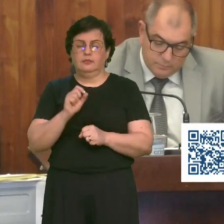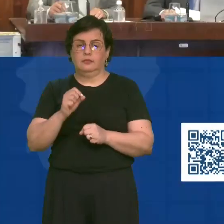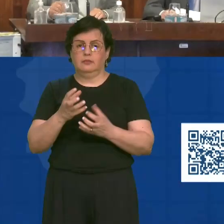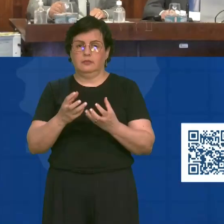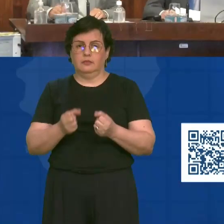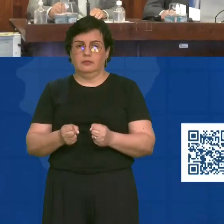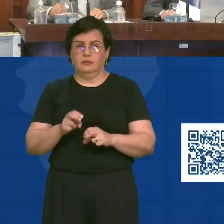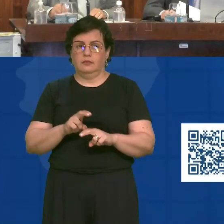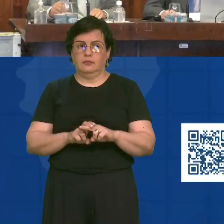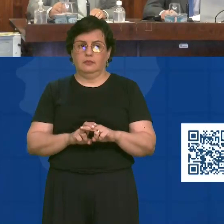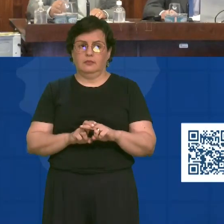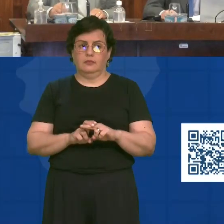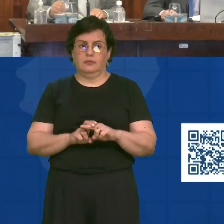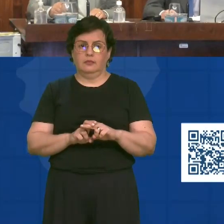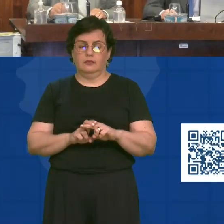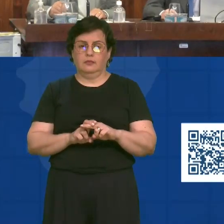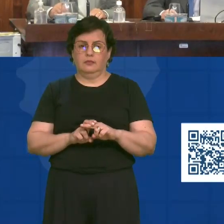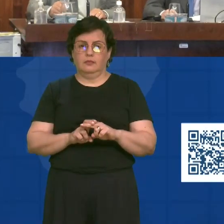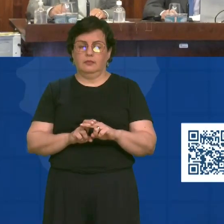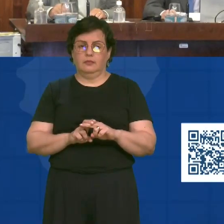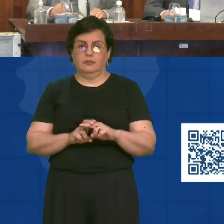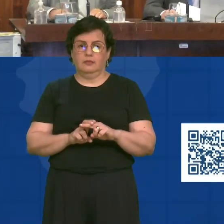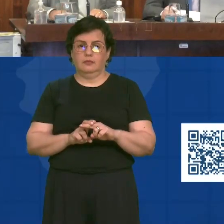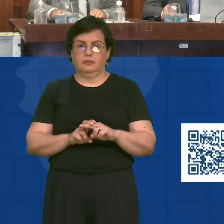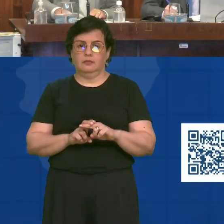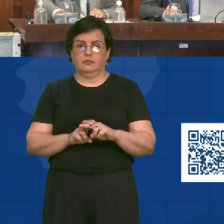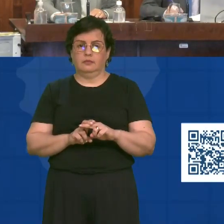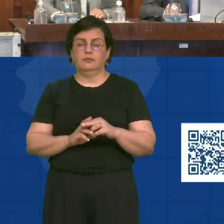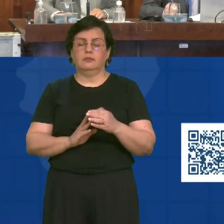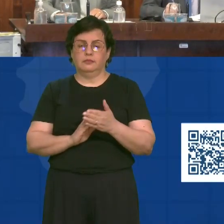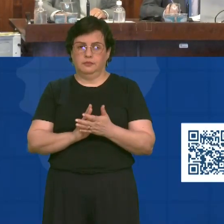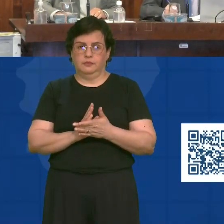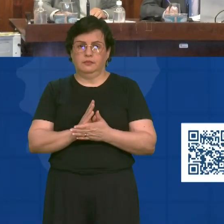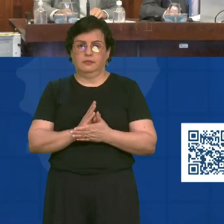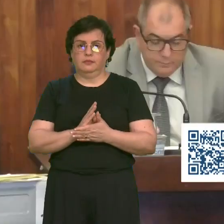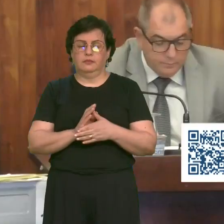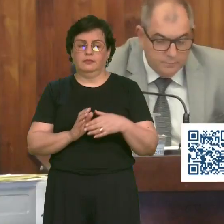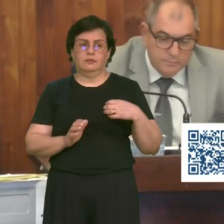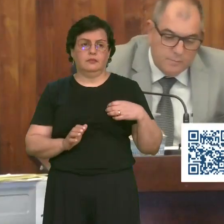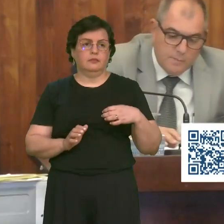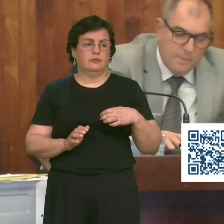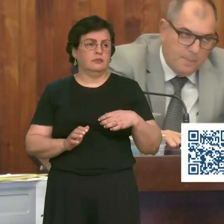que aprovam o requerimento com os adendos permanece como se encontra aprovados